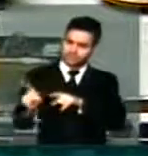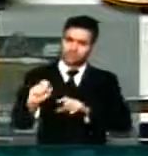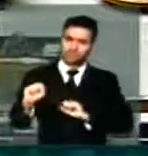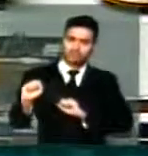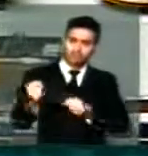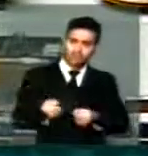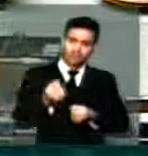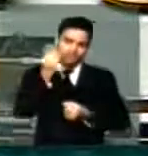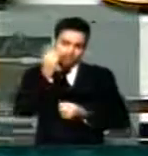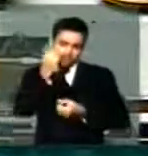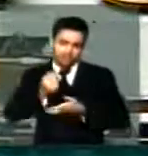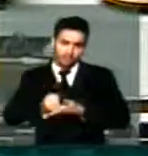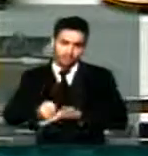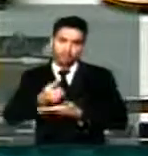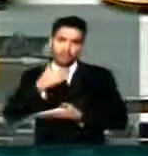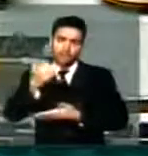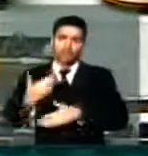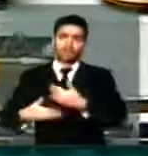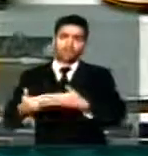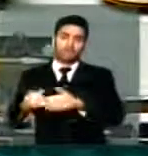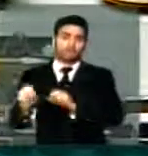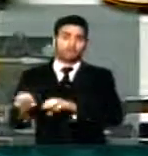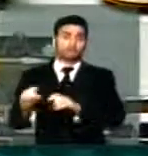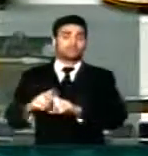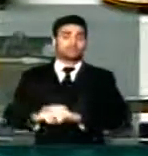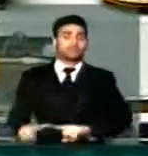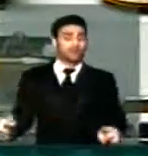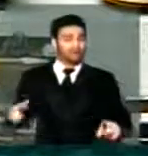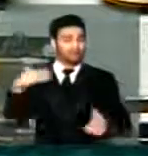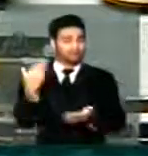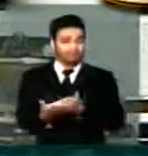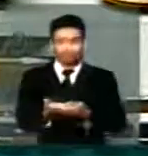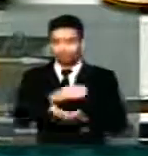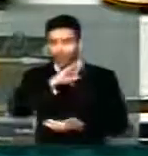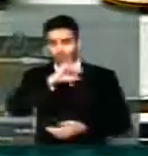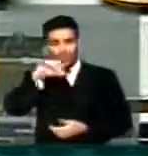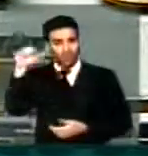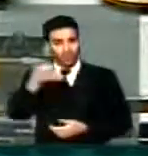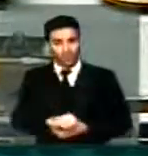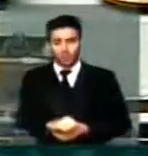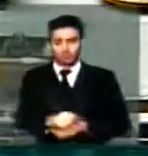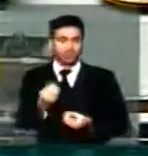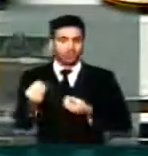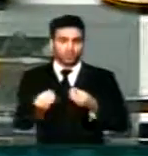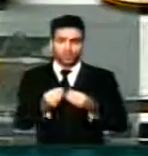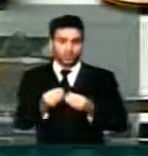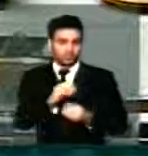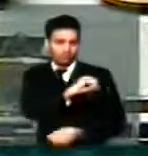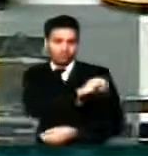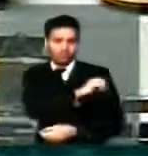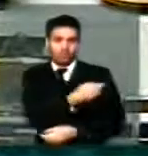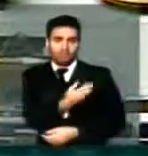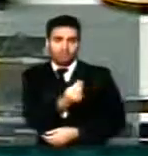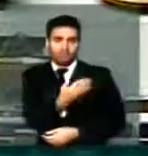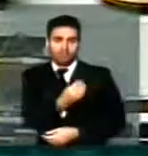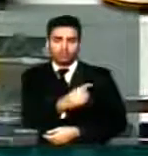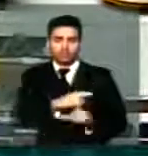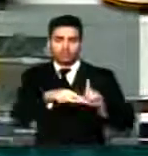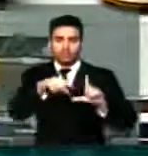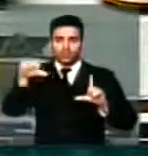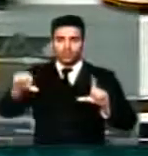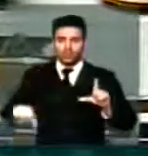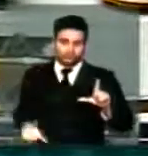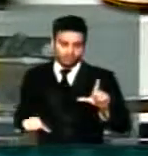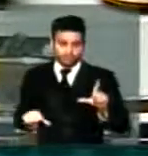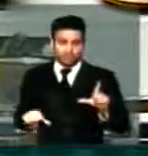na área da educação, ainda são lamentáveis e tristes os dados a respeito do analfabetismo. E quero falar